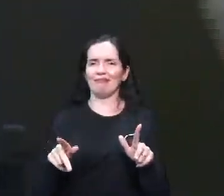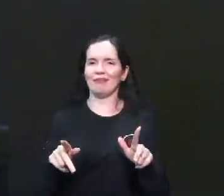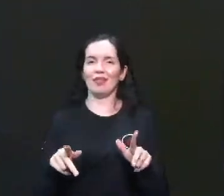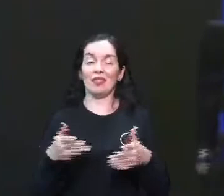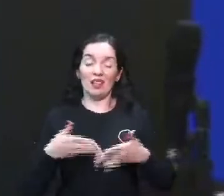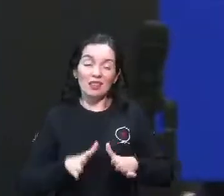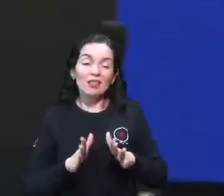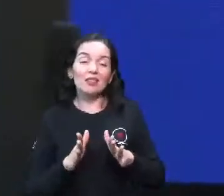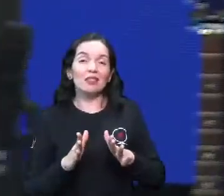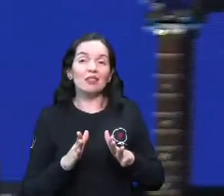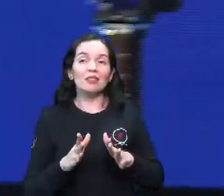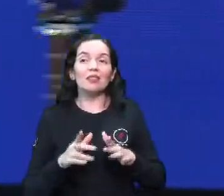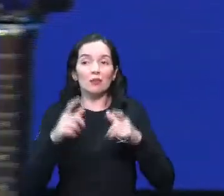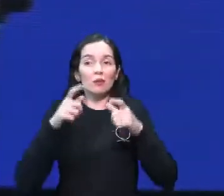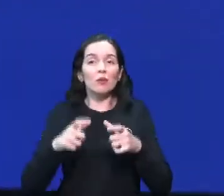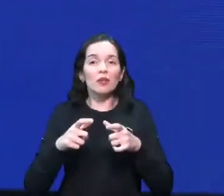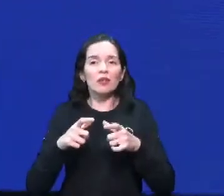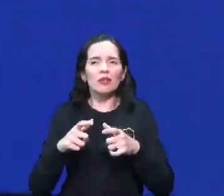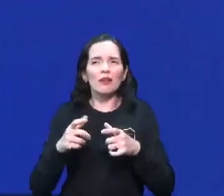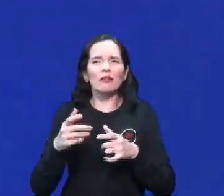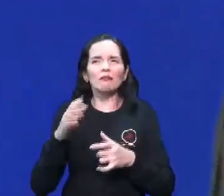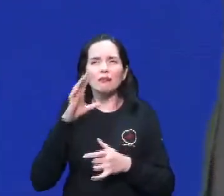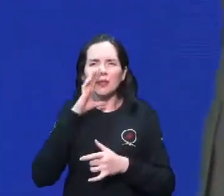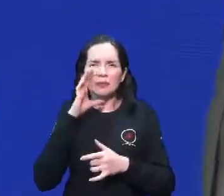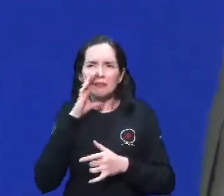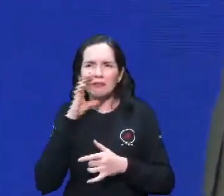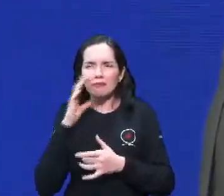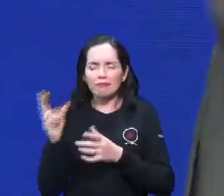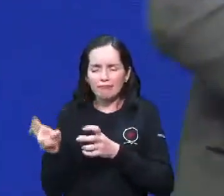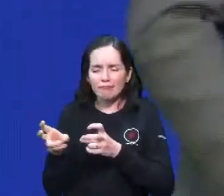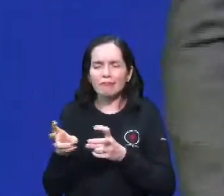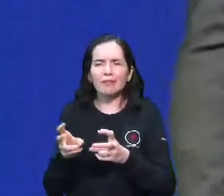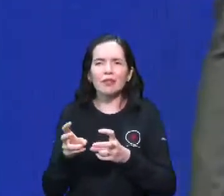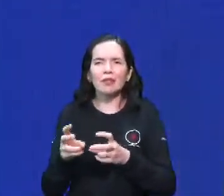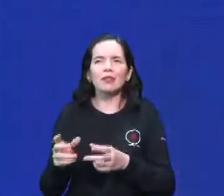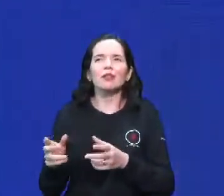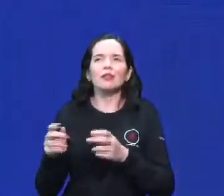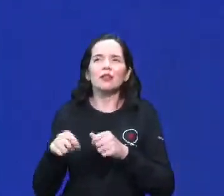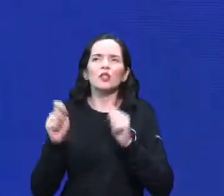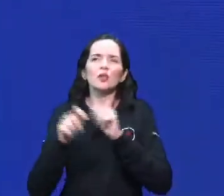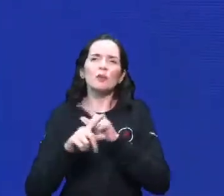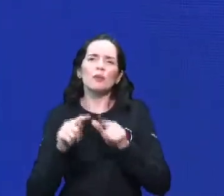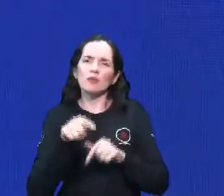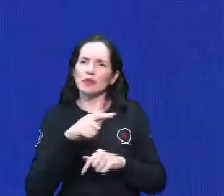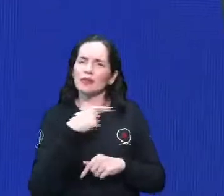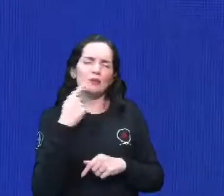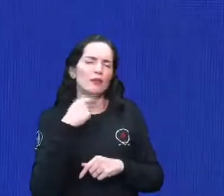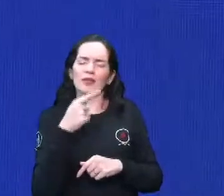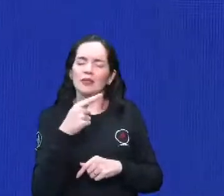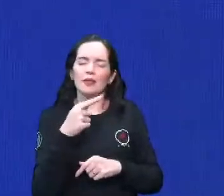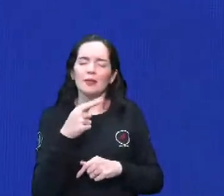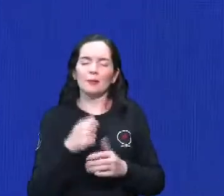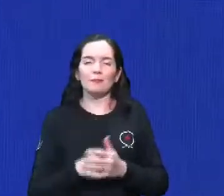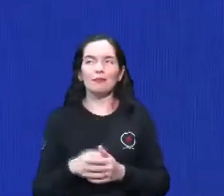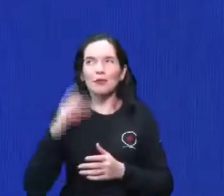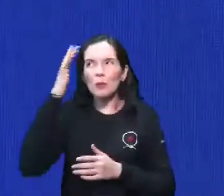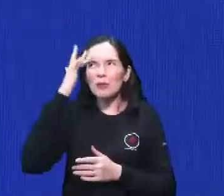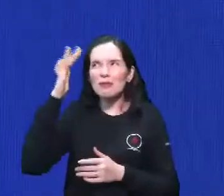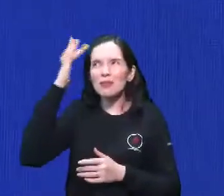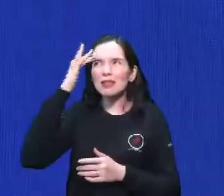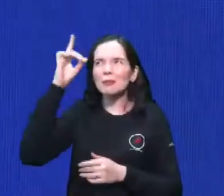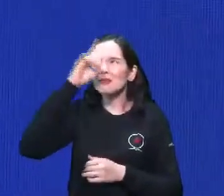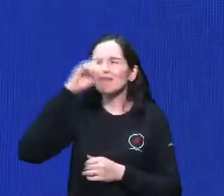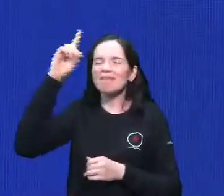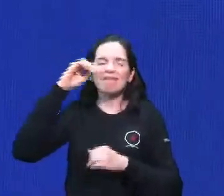onde você ouviu na sua fase de infância, que é para todo mundo, menos para você. Mas eu estou aqui para te dizer, os pensamentos de Deus são